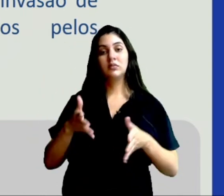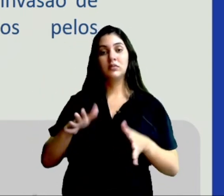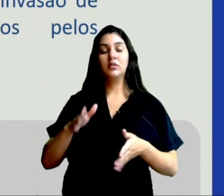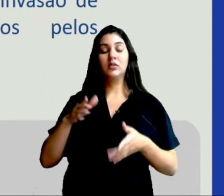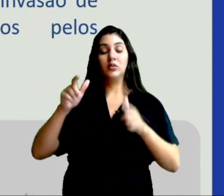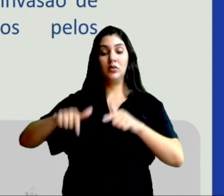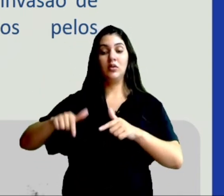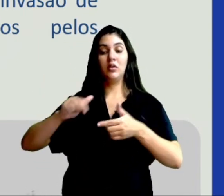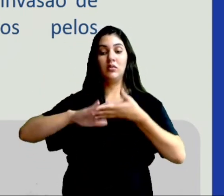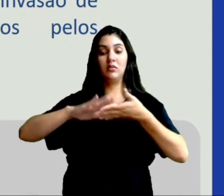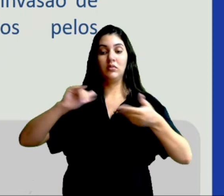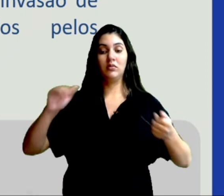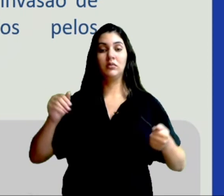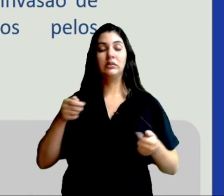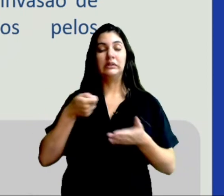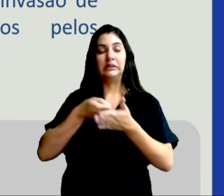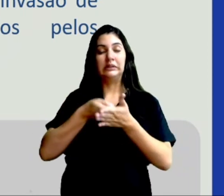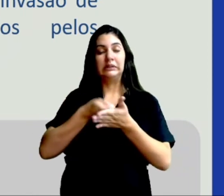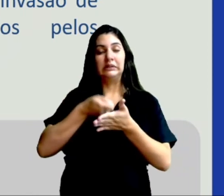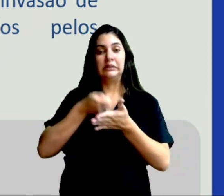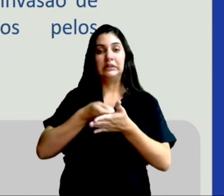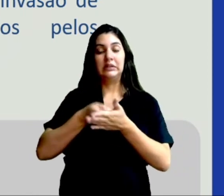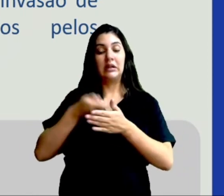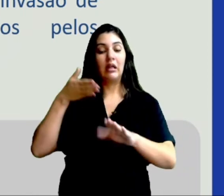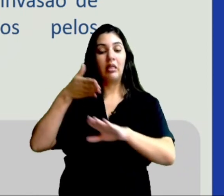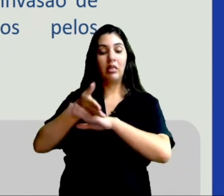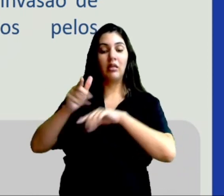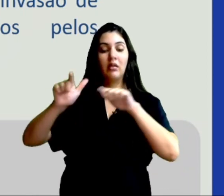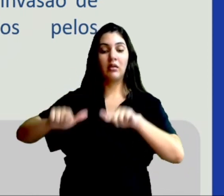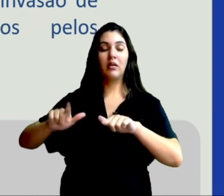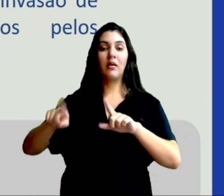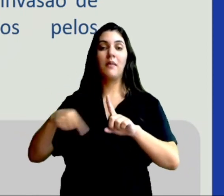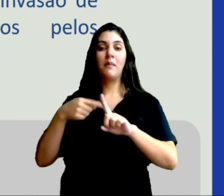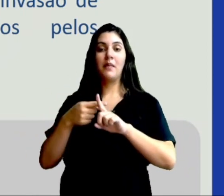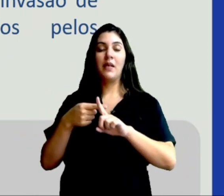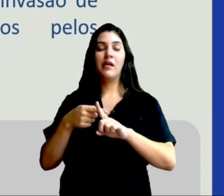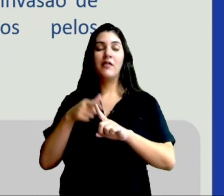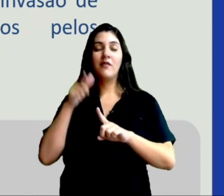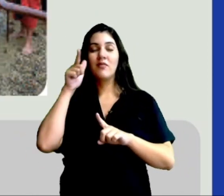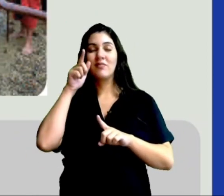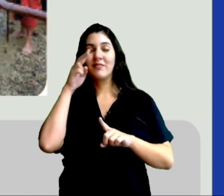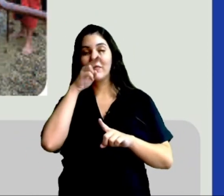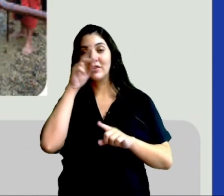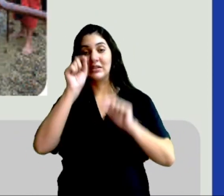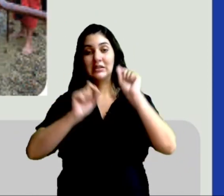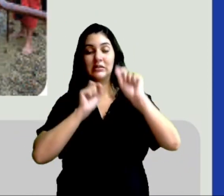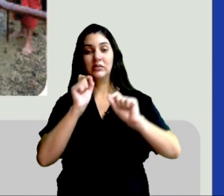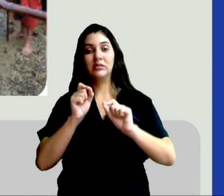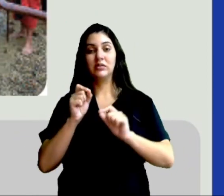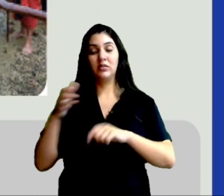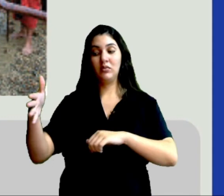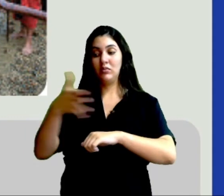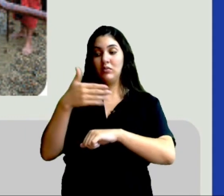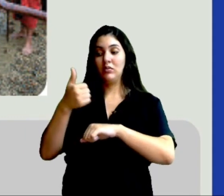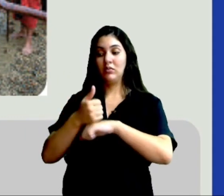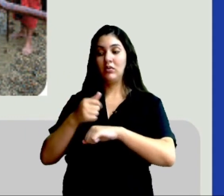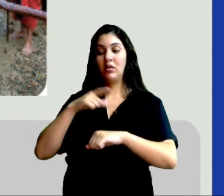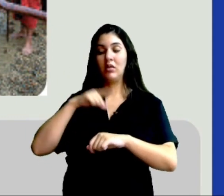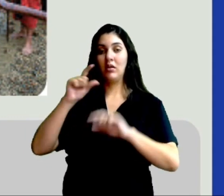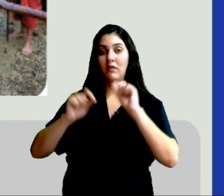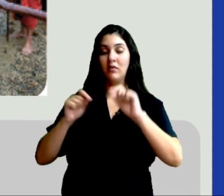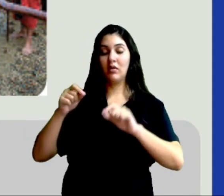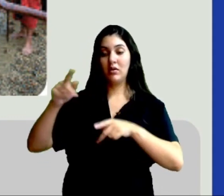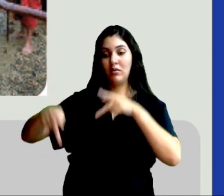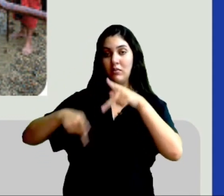maores, ofereceram resistência a invasões de suas terras, mas foram vencidos pelos colonizadores. Então aqui nós temos os povos